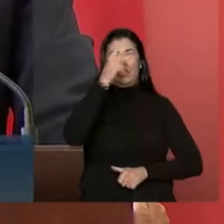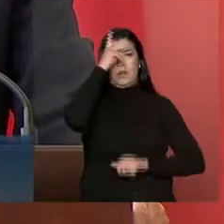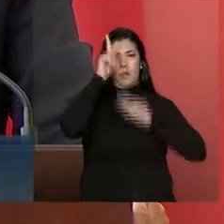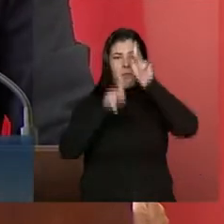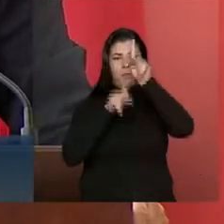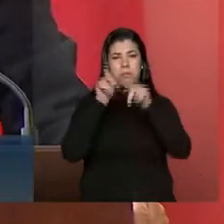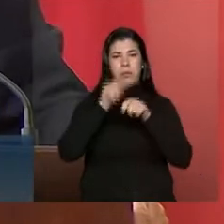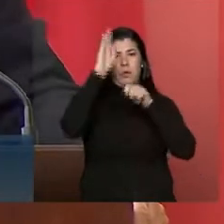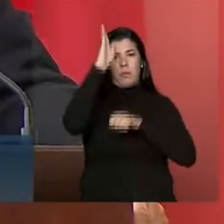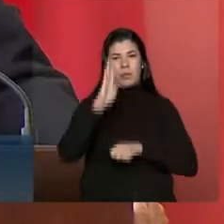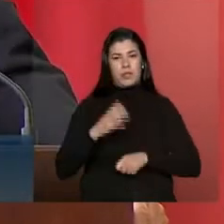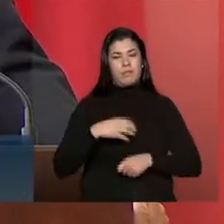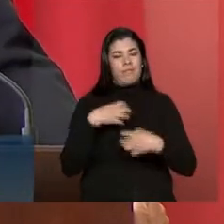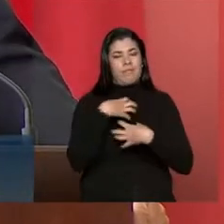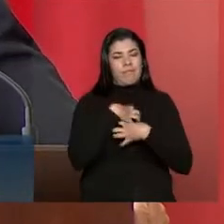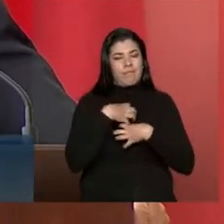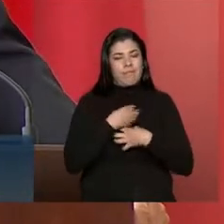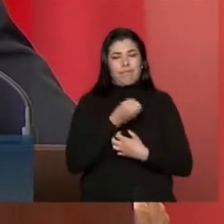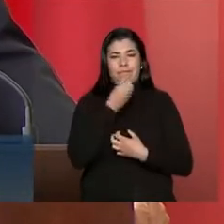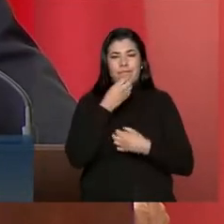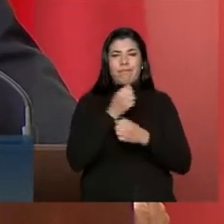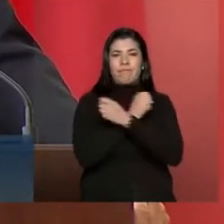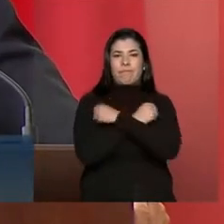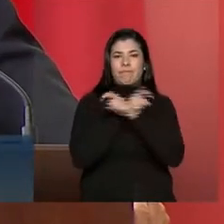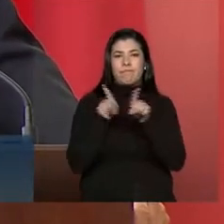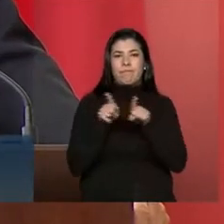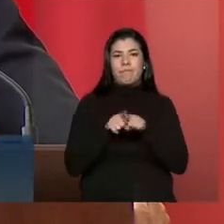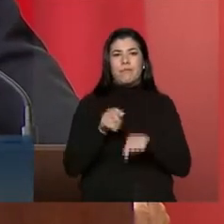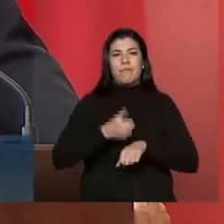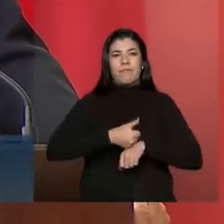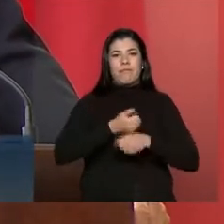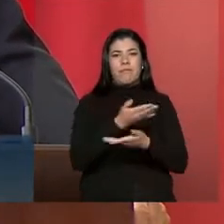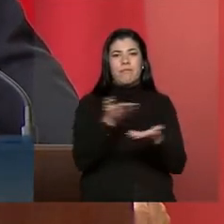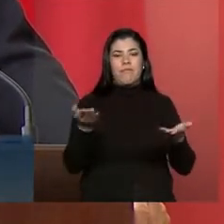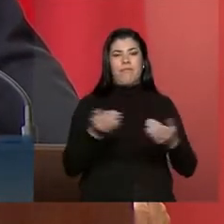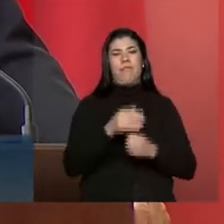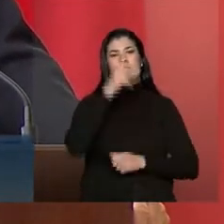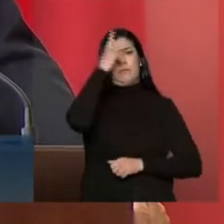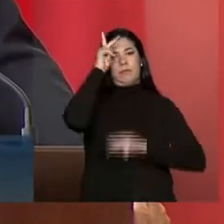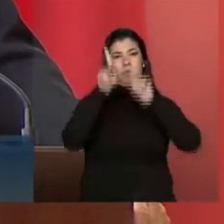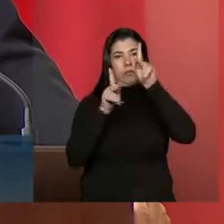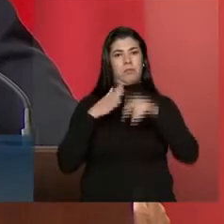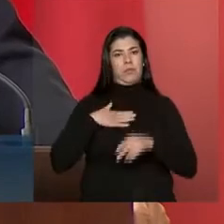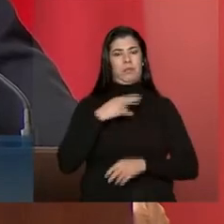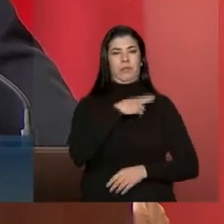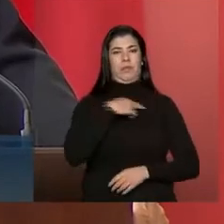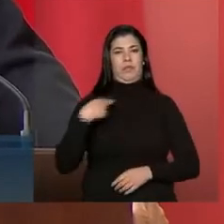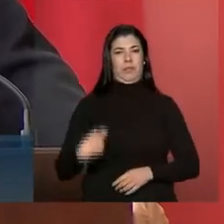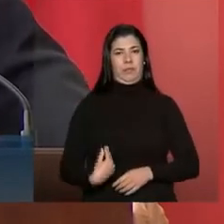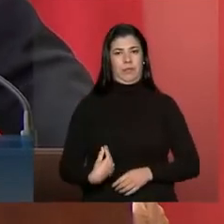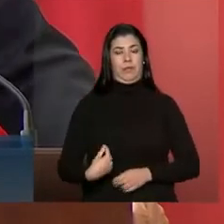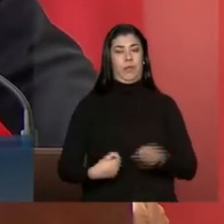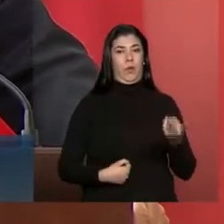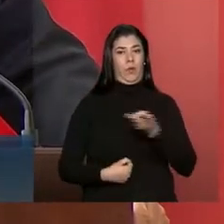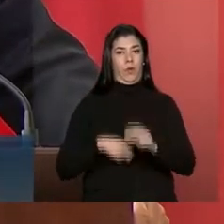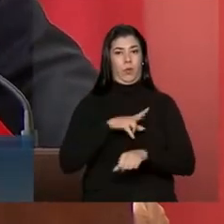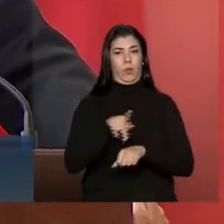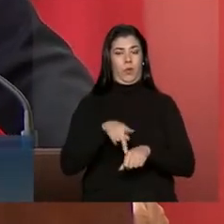sincera saudação e melhores votos do povo chinês. A China e o Brasil são,